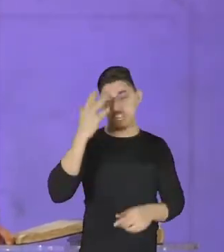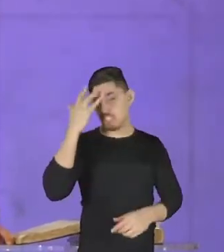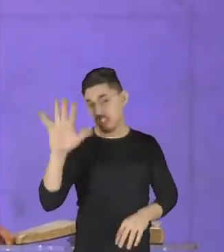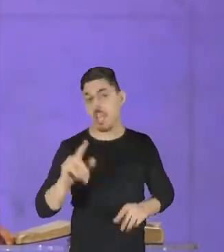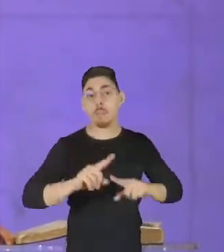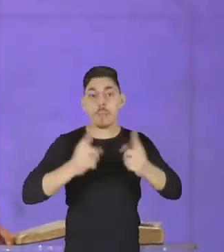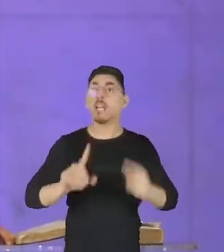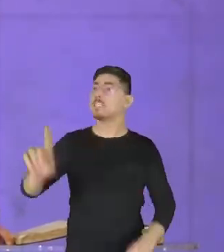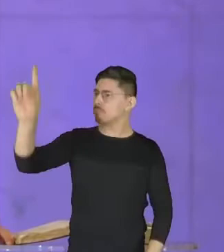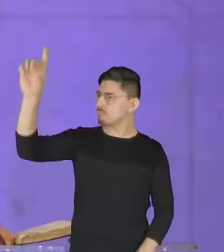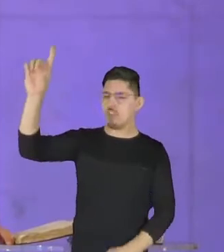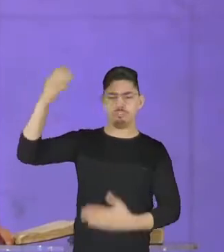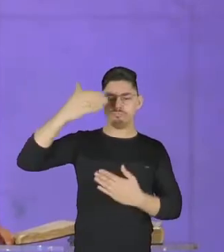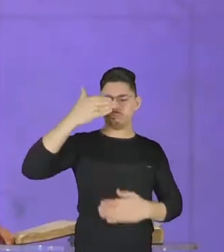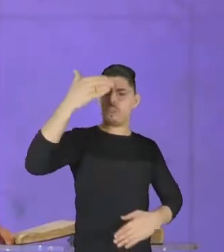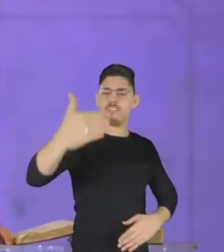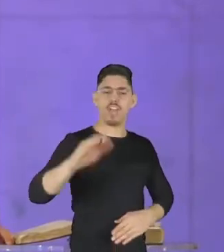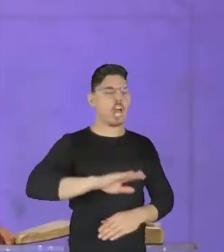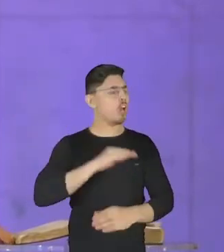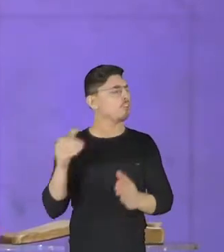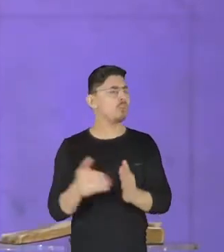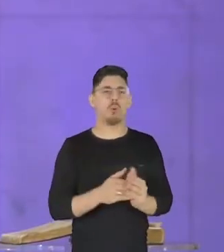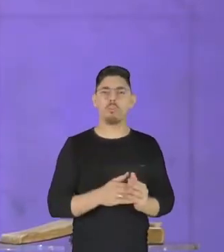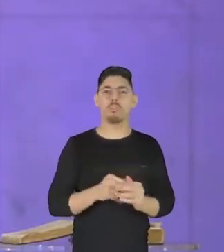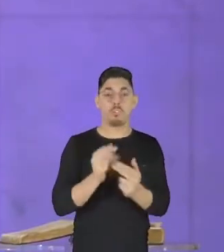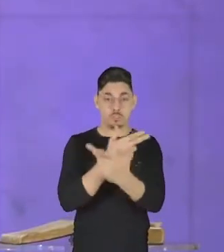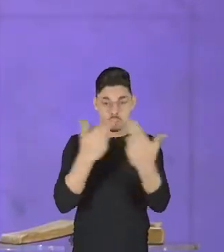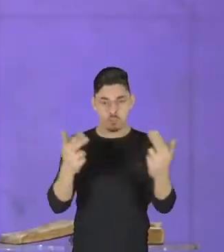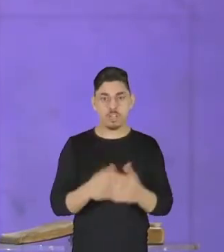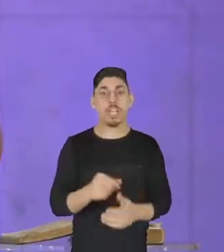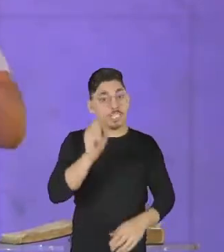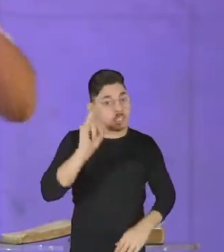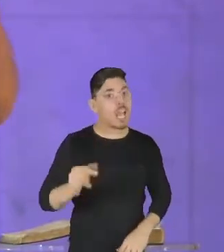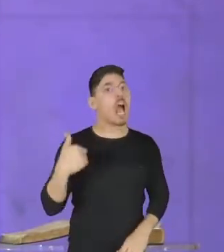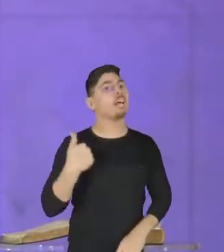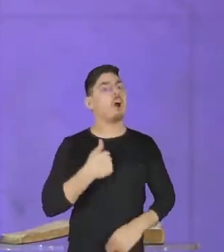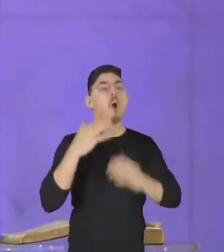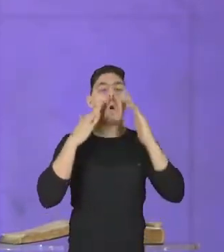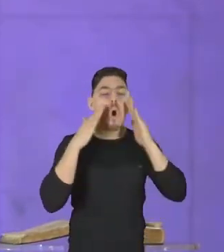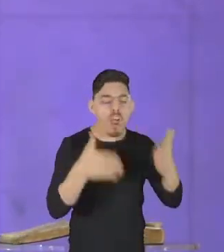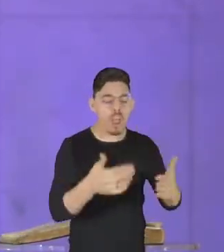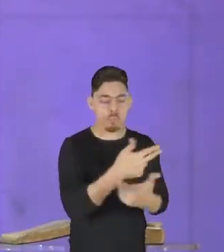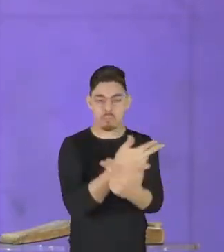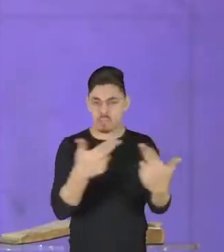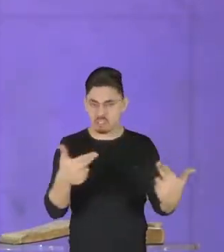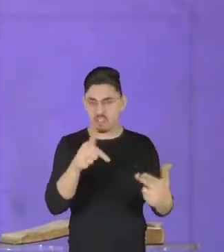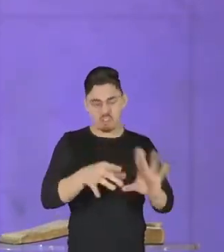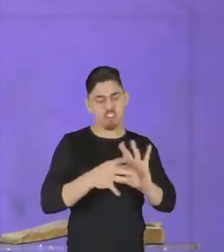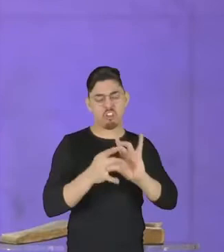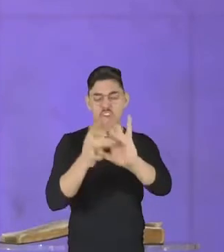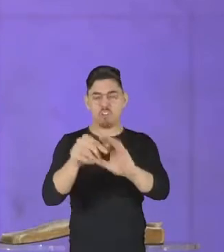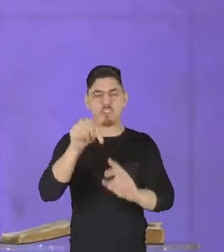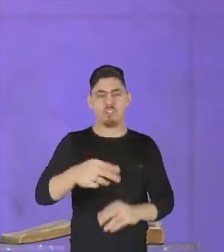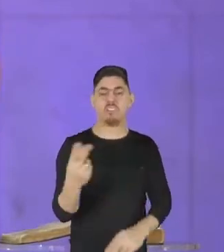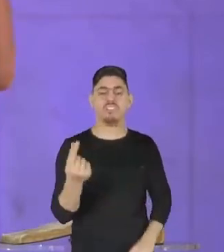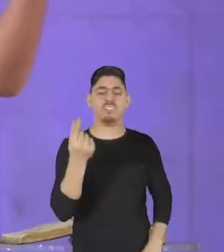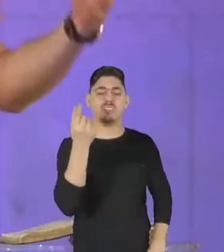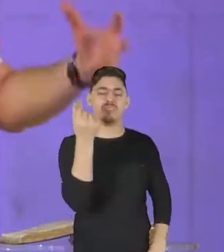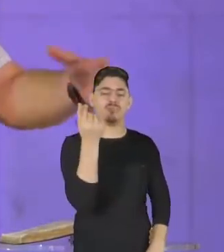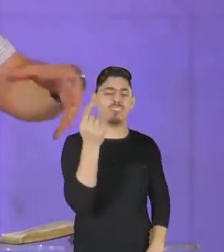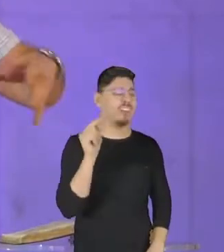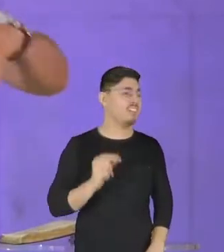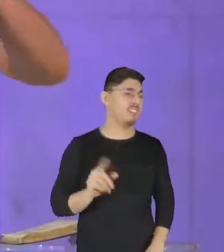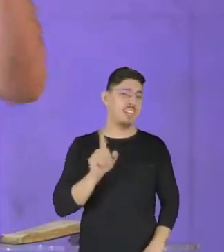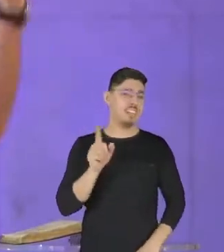mas Deus está à frente de todas as coisas. E se nós olharmos para circunstâncias difíceis, o valor do mercado, se